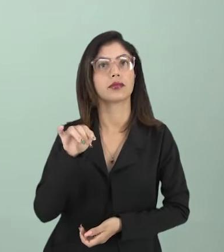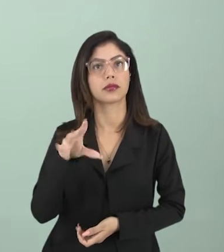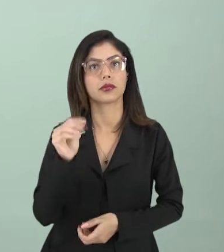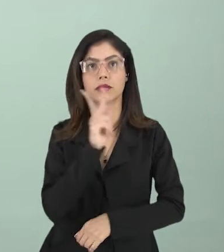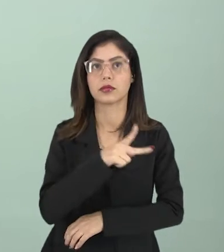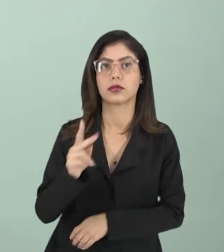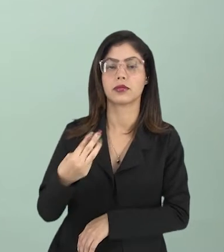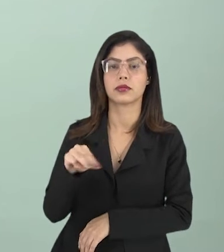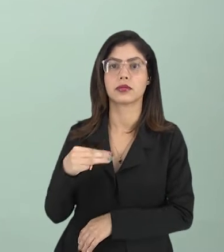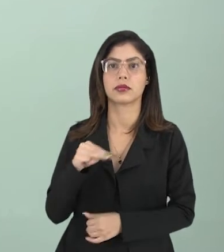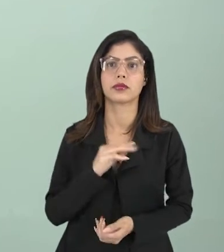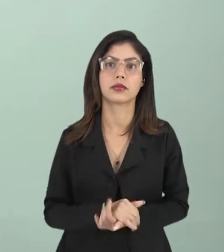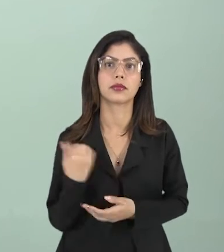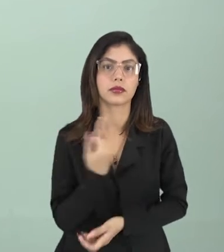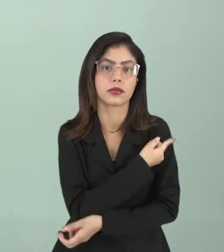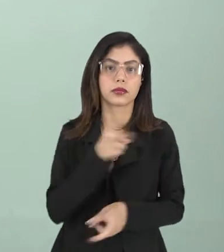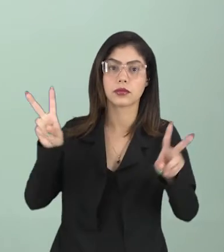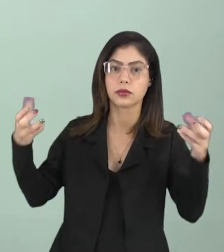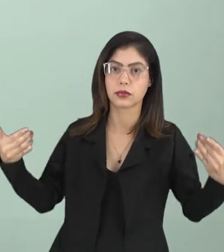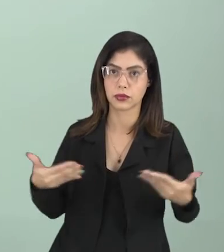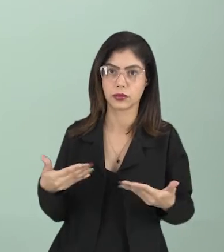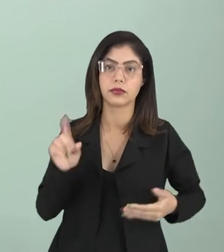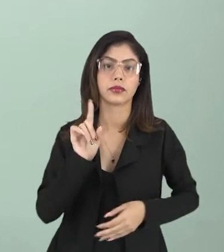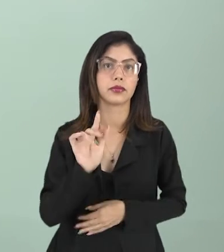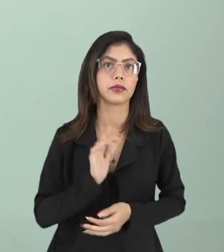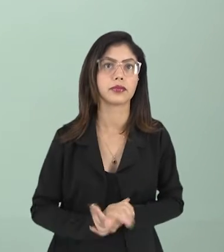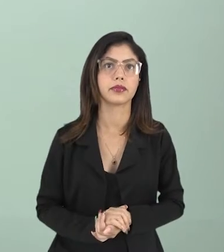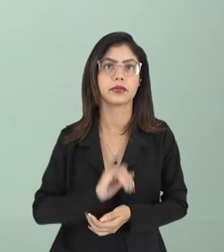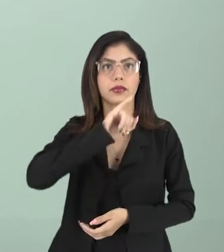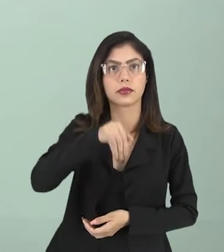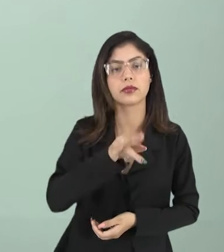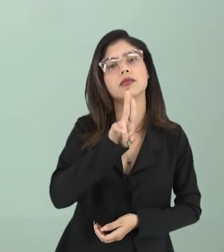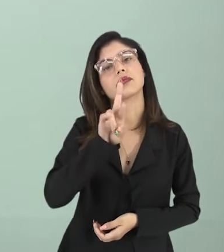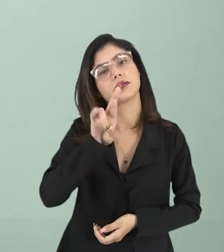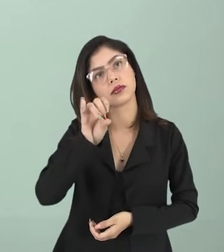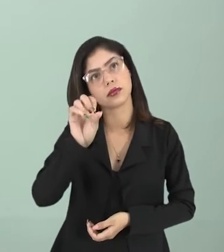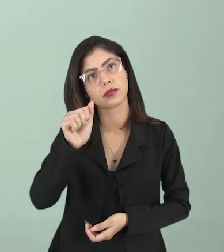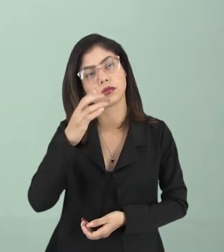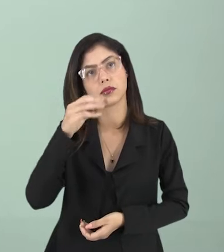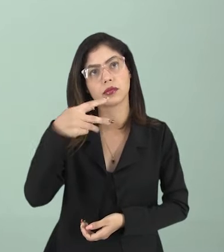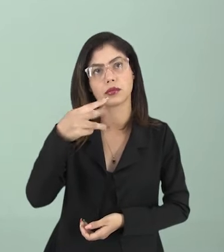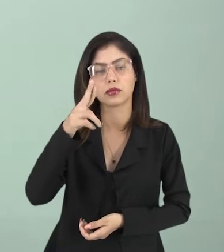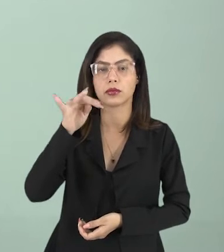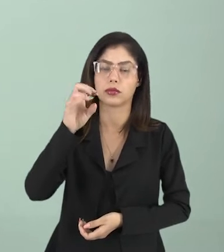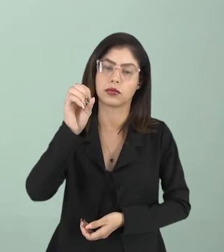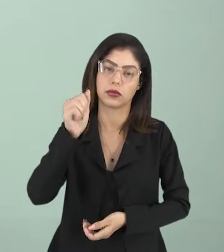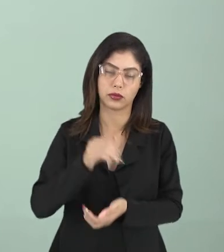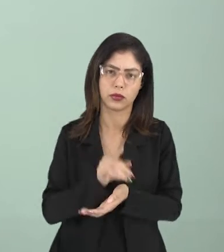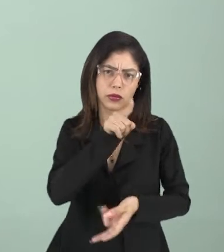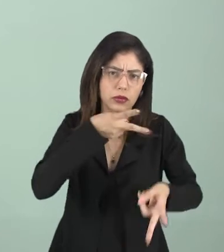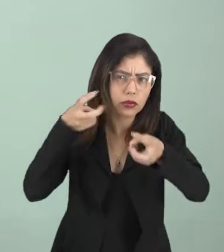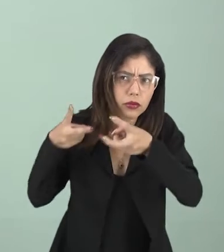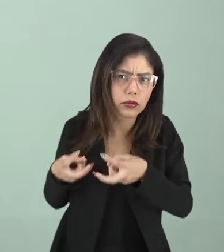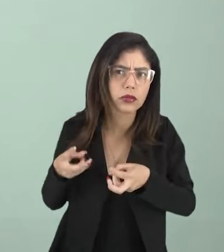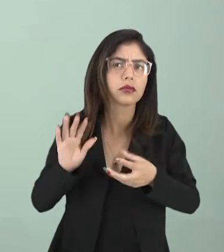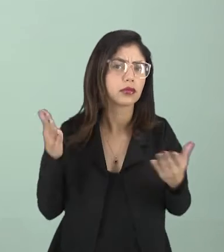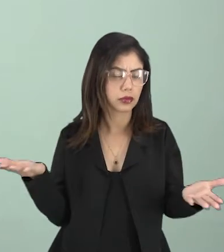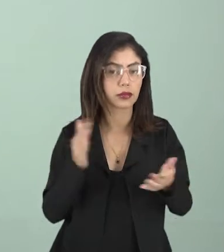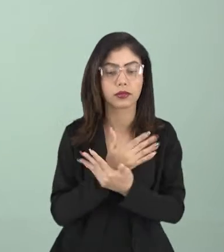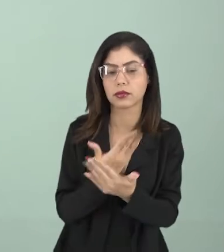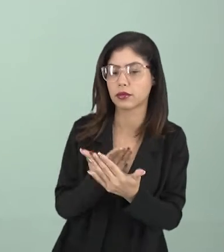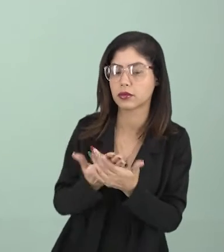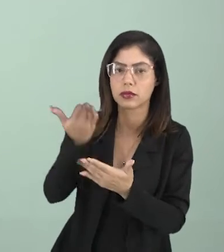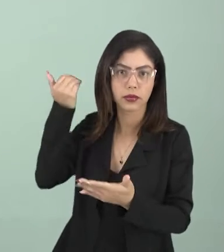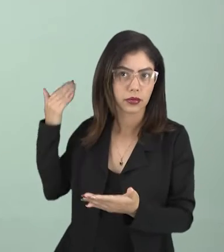professor de matemática, e o nosso tema de hoje é juros compostos. E aí vocês já perceberam que nas